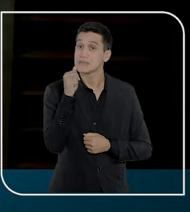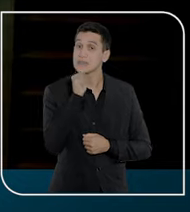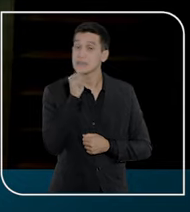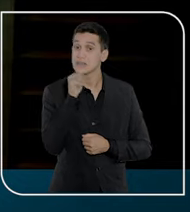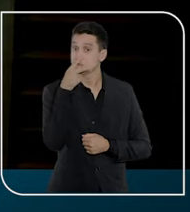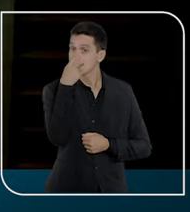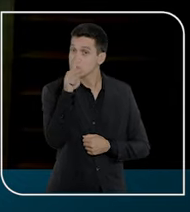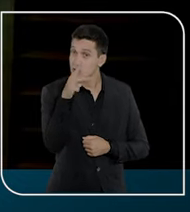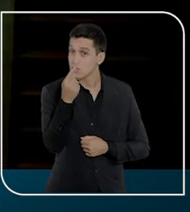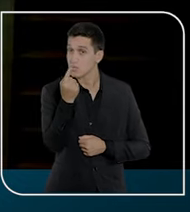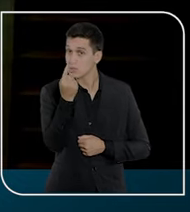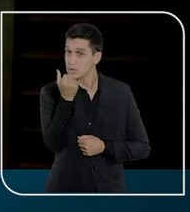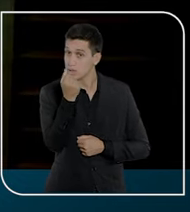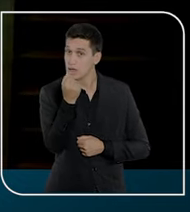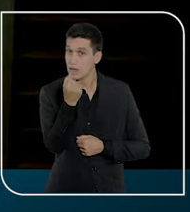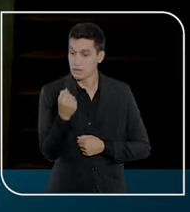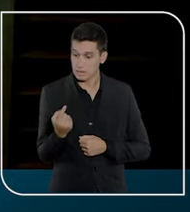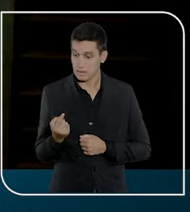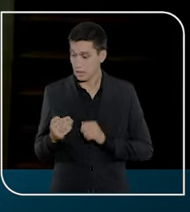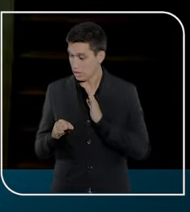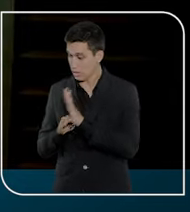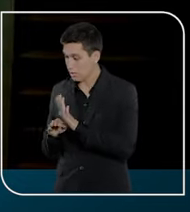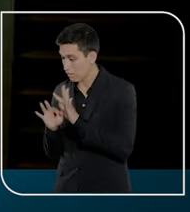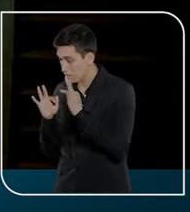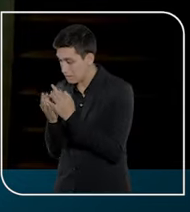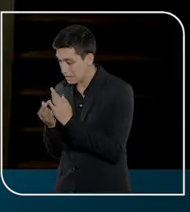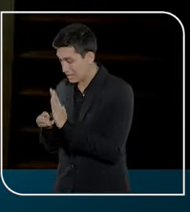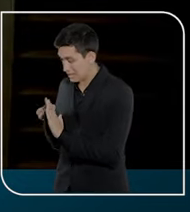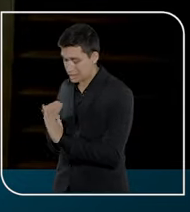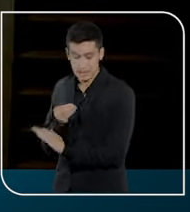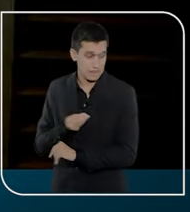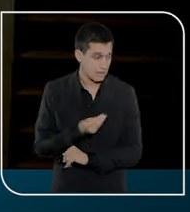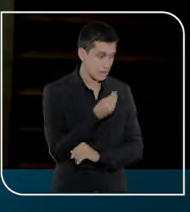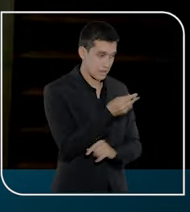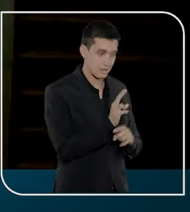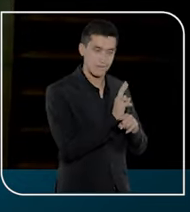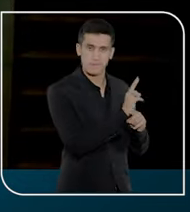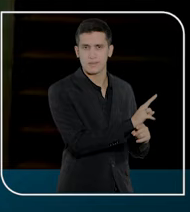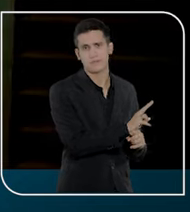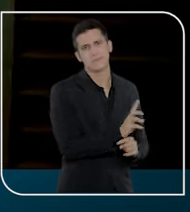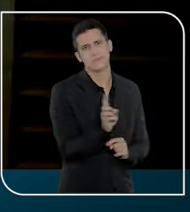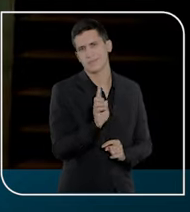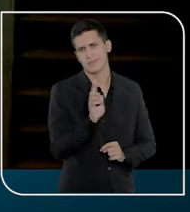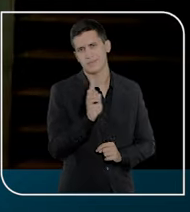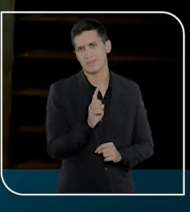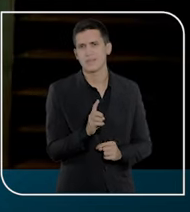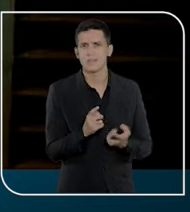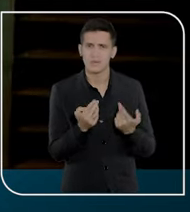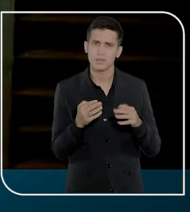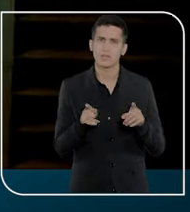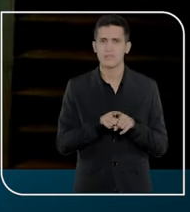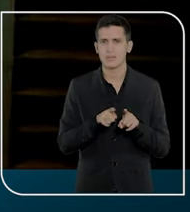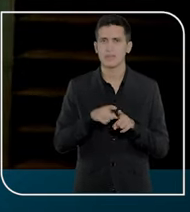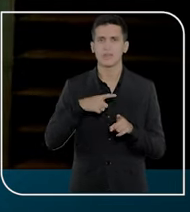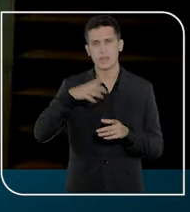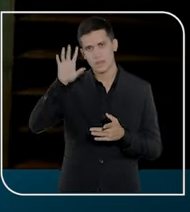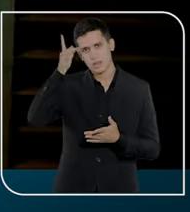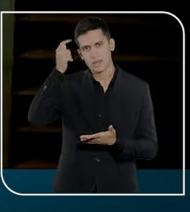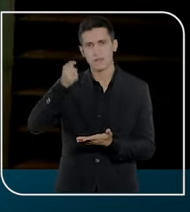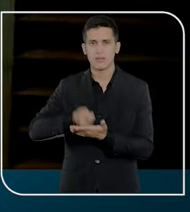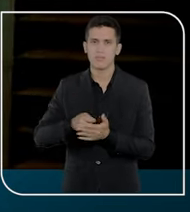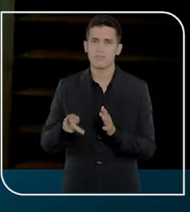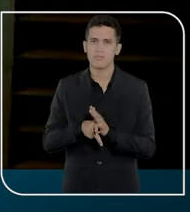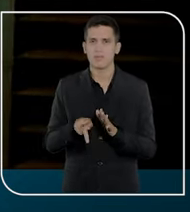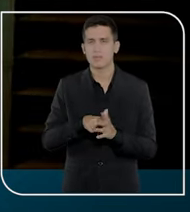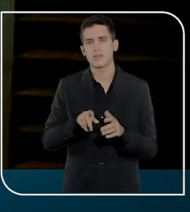contrassenso absurdo, muito embora já tenha decisão no sentido da constitucionalidade desse dispositivo